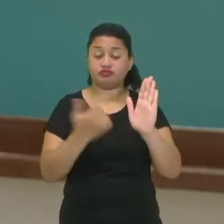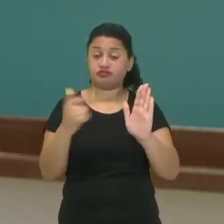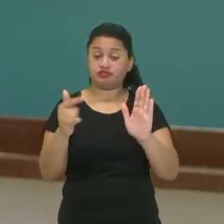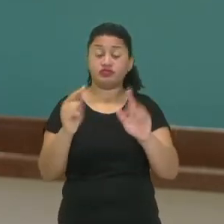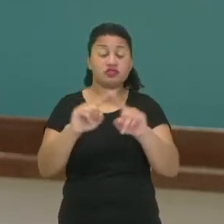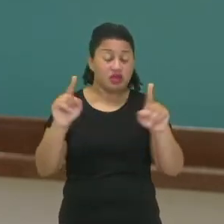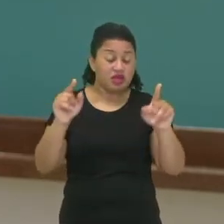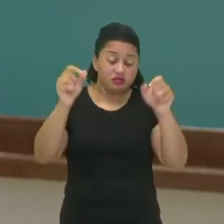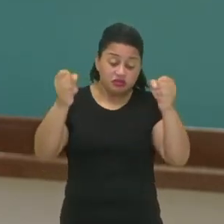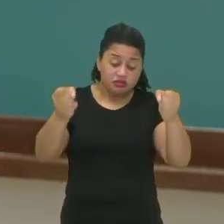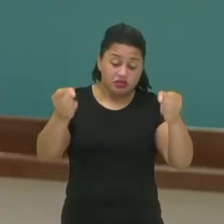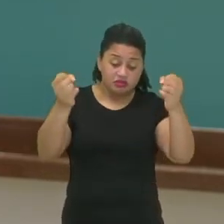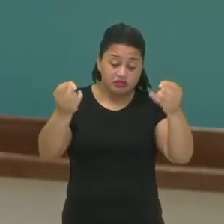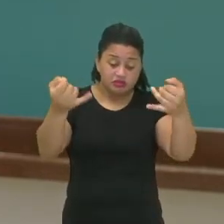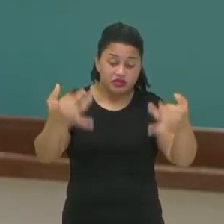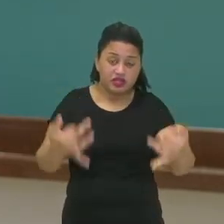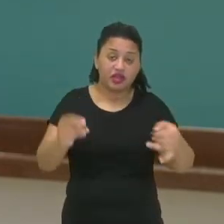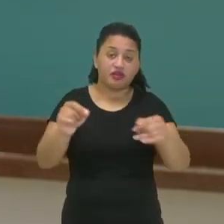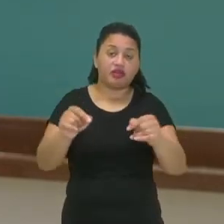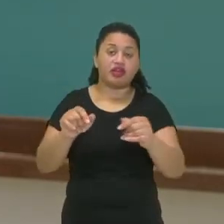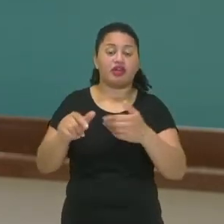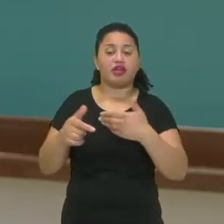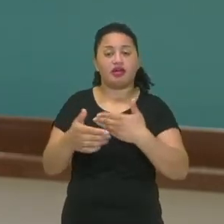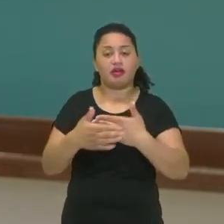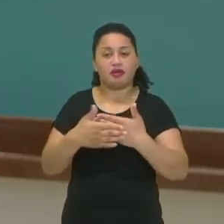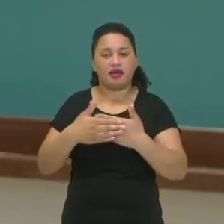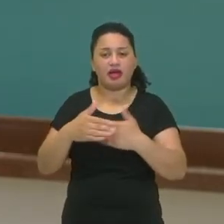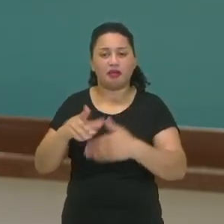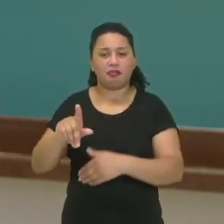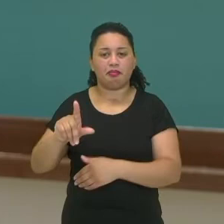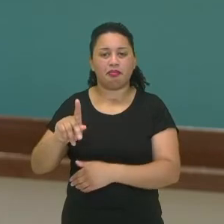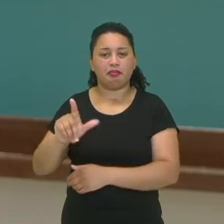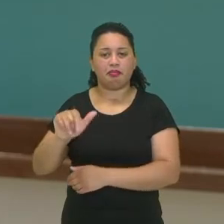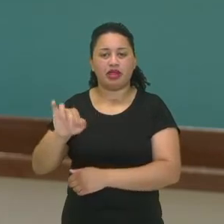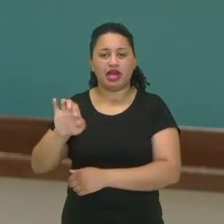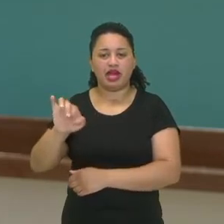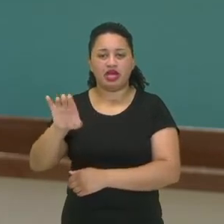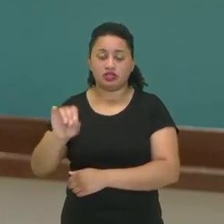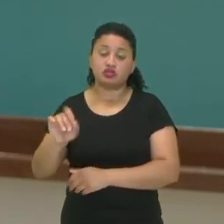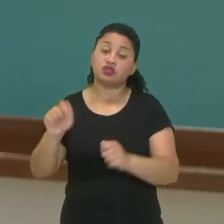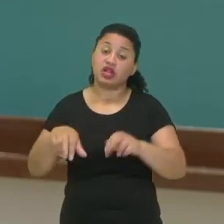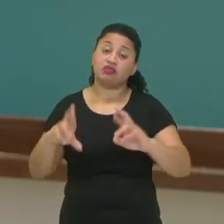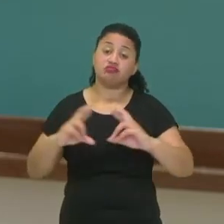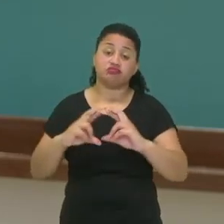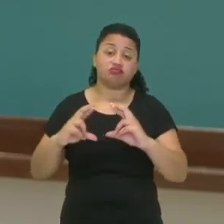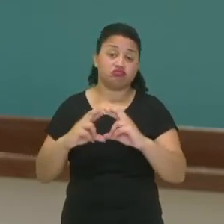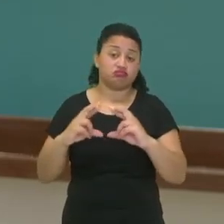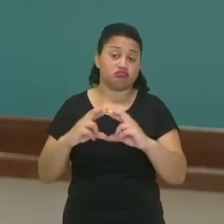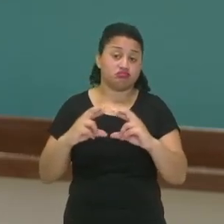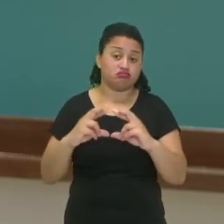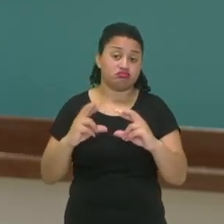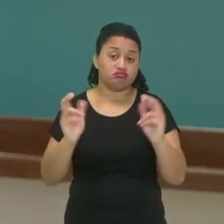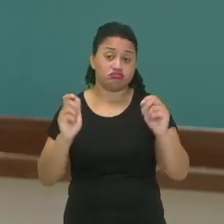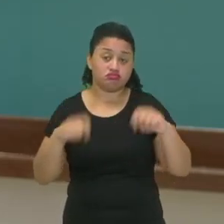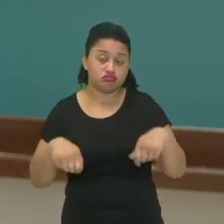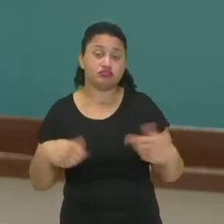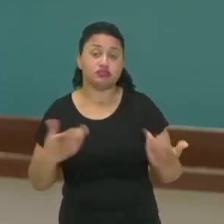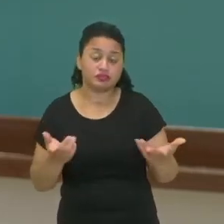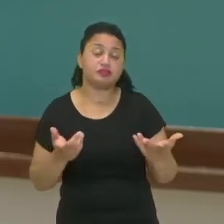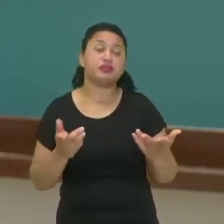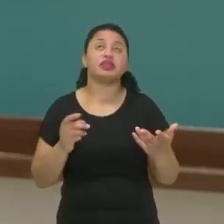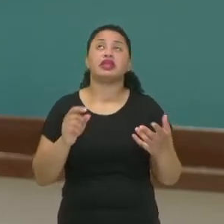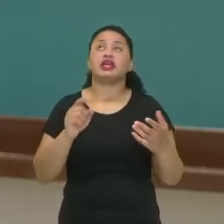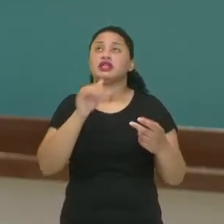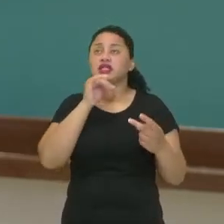discutir aqui. No caso dos plásticos, das embalagens, nós temos a reciclagem, não é? No caso